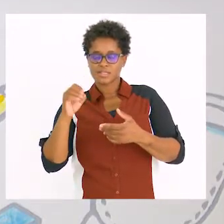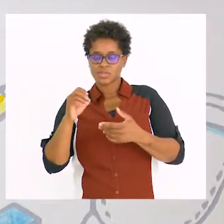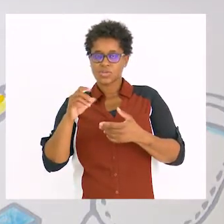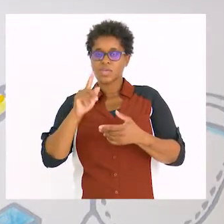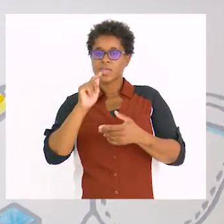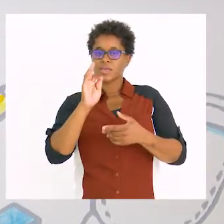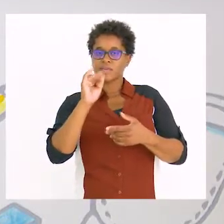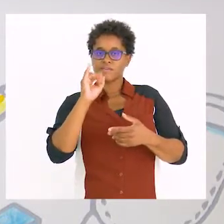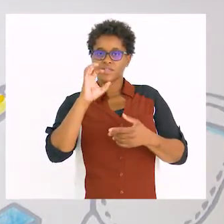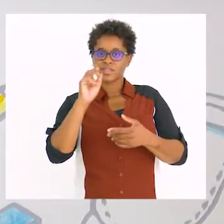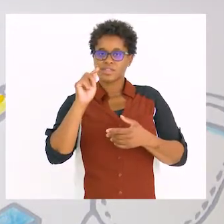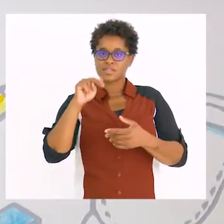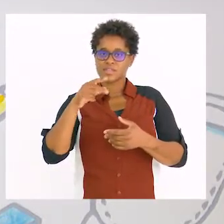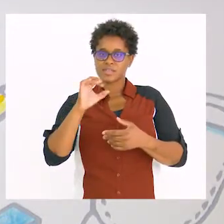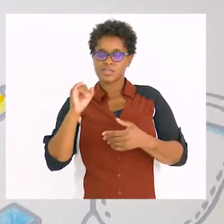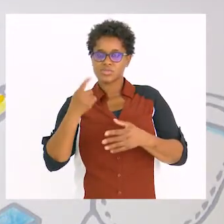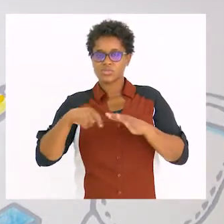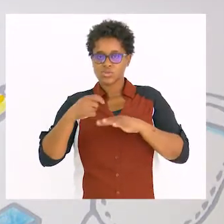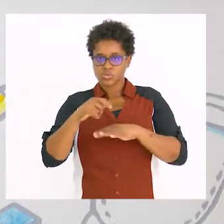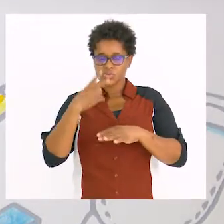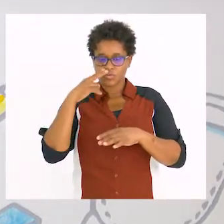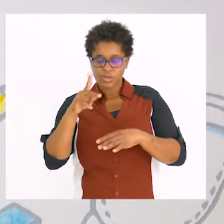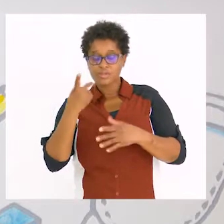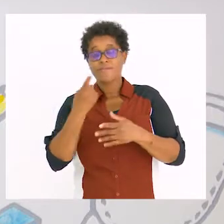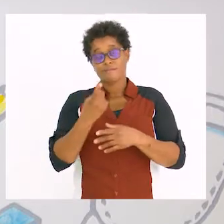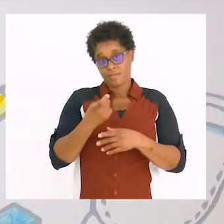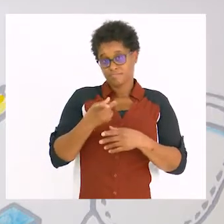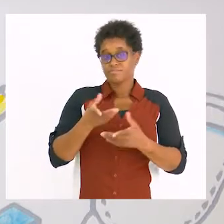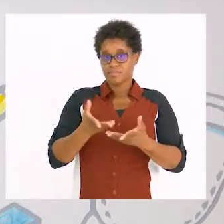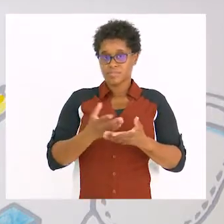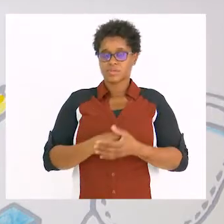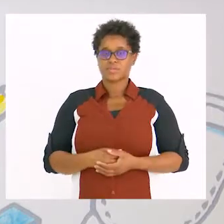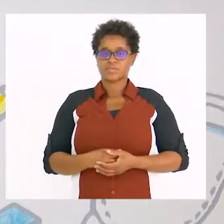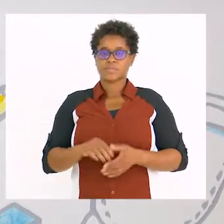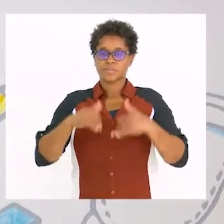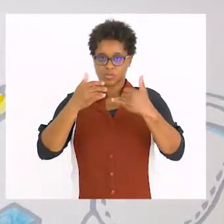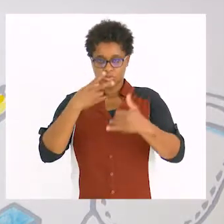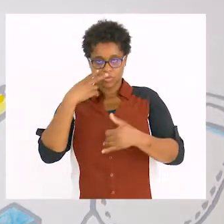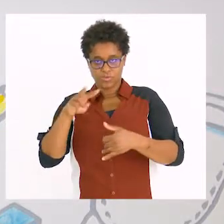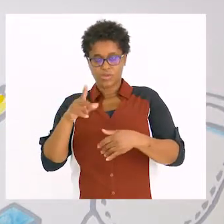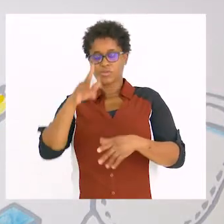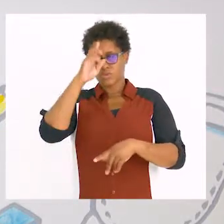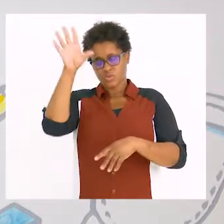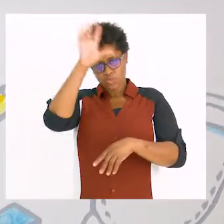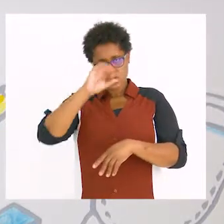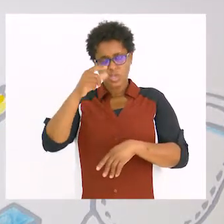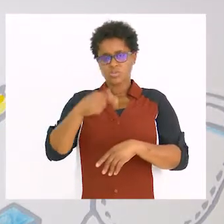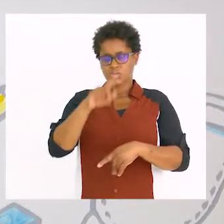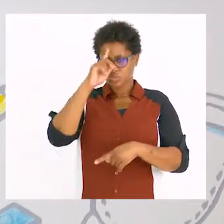dos recursos, evitando as falhas de mercado, que nós vamos ver. O Estado tem por